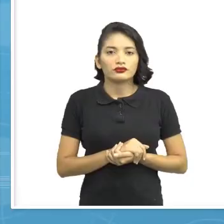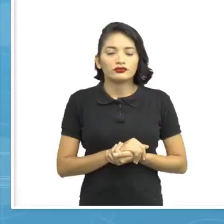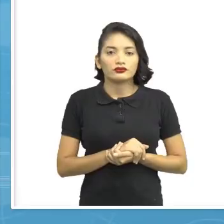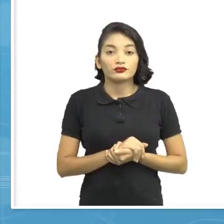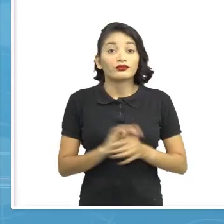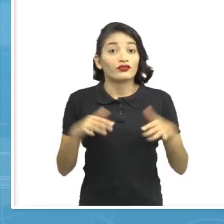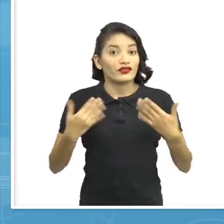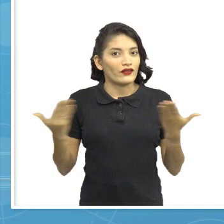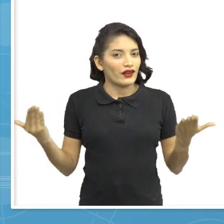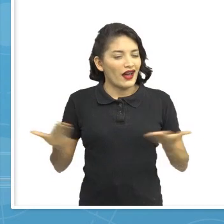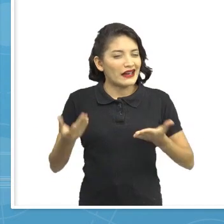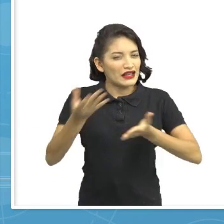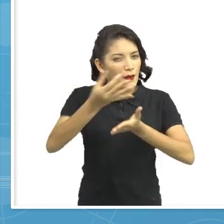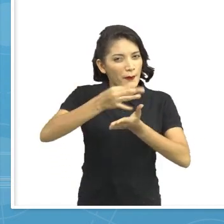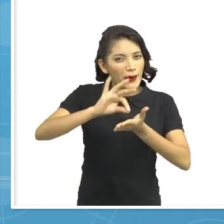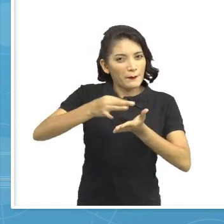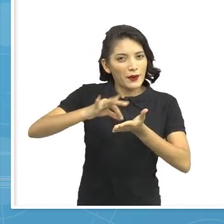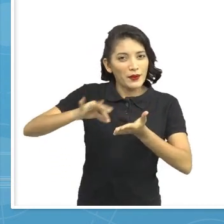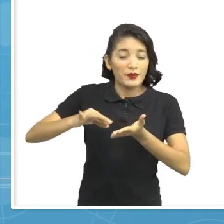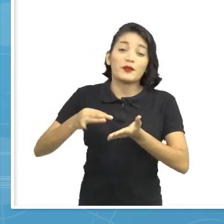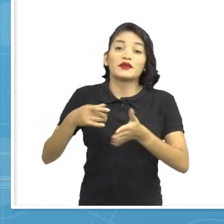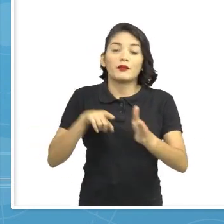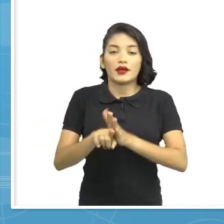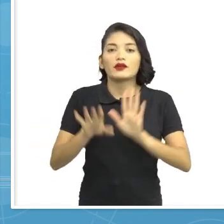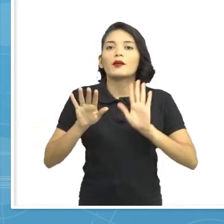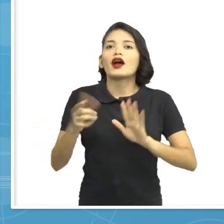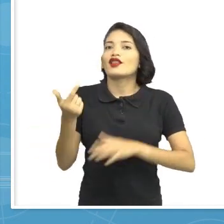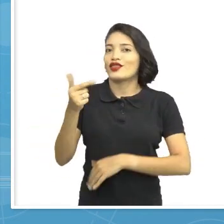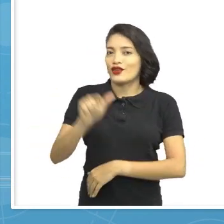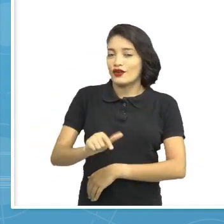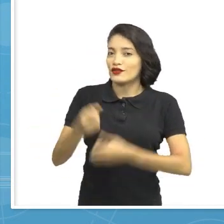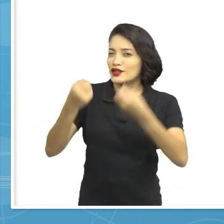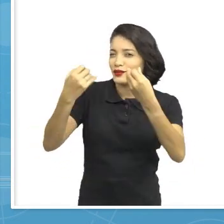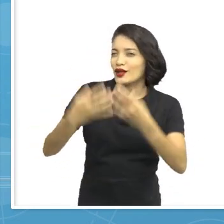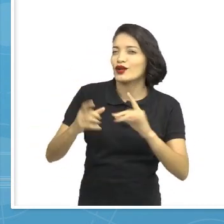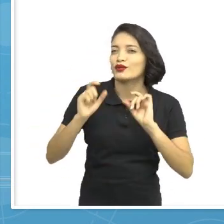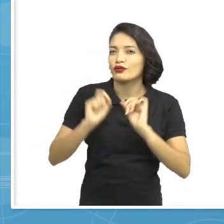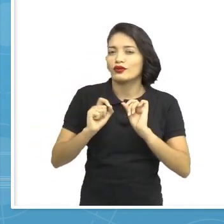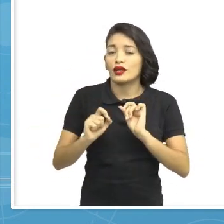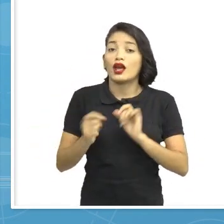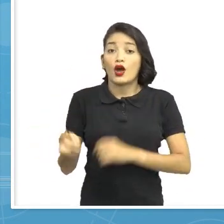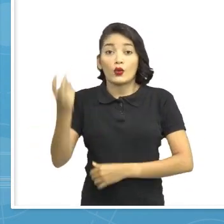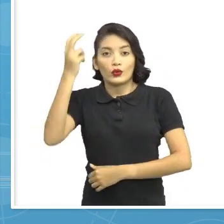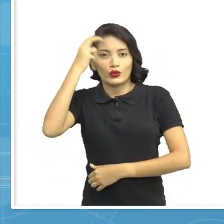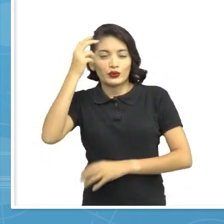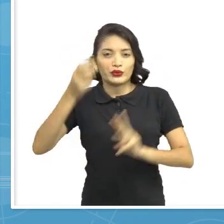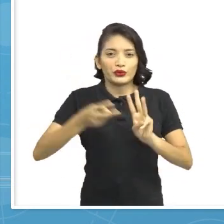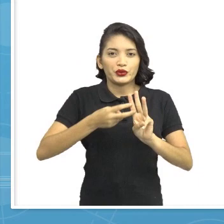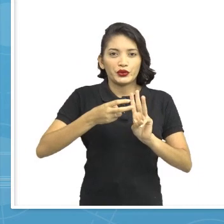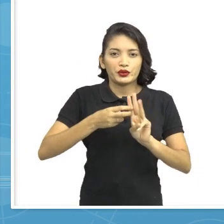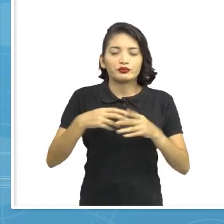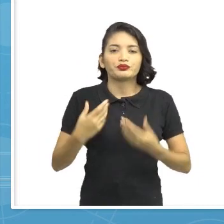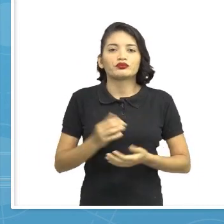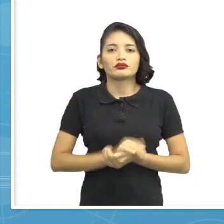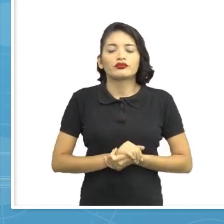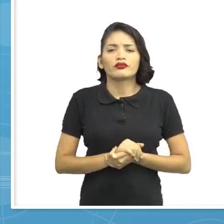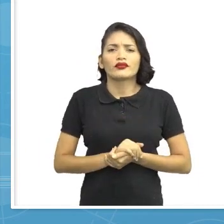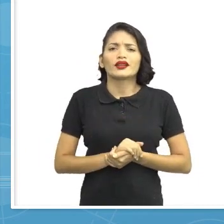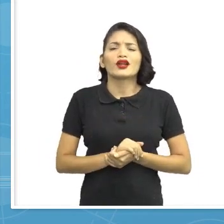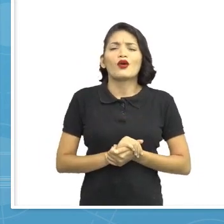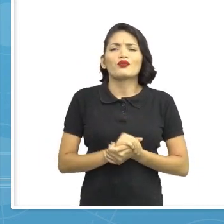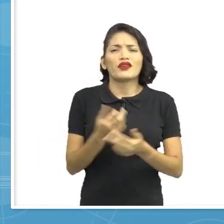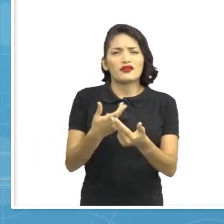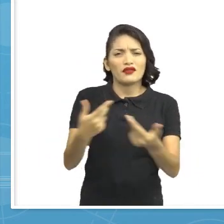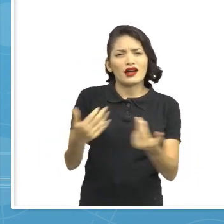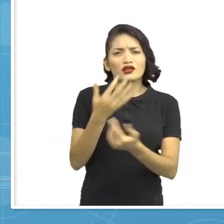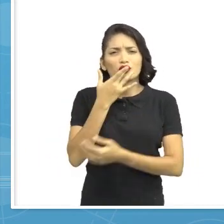Então, vamos agora para a correção da nossa questão. Mais uma vez falando sobre cultura indígena. Então, a disposição e as cores das